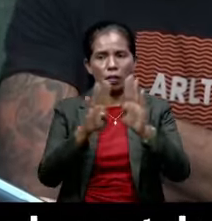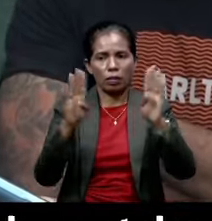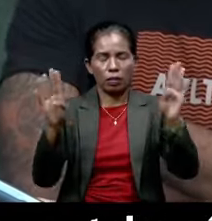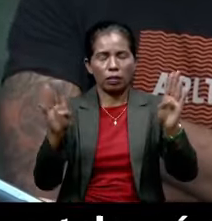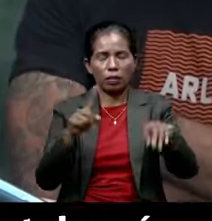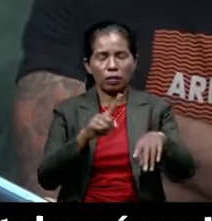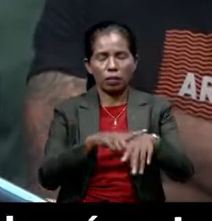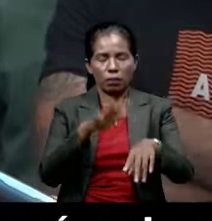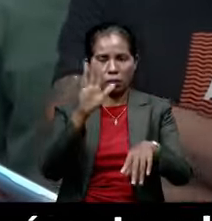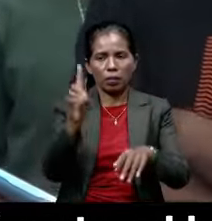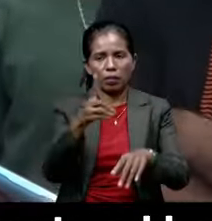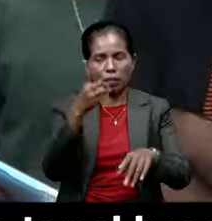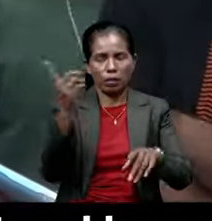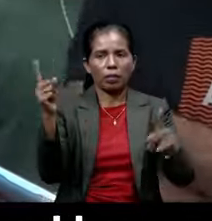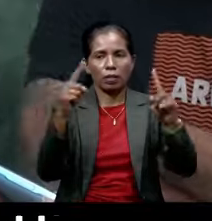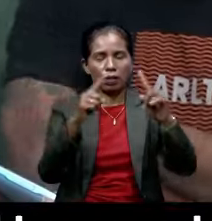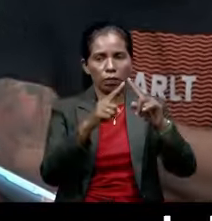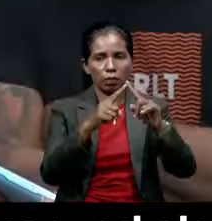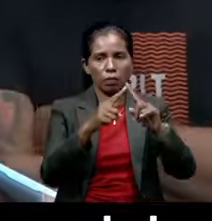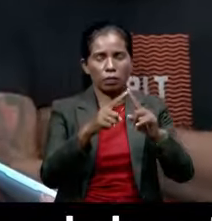horas daresan to